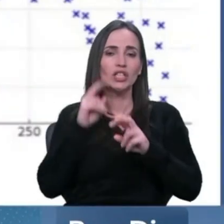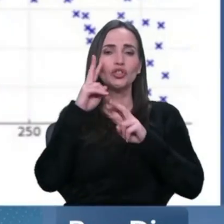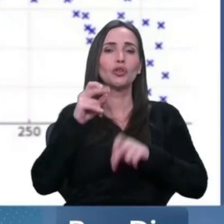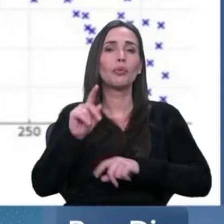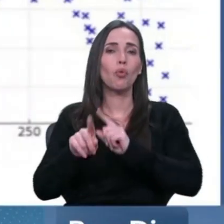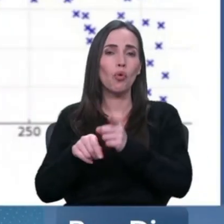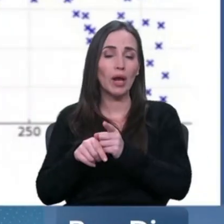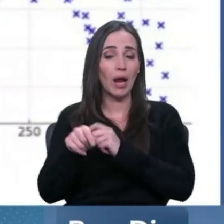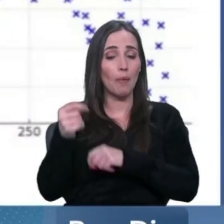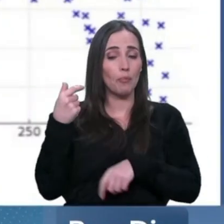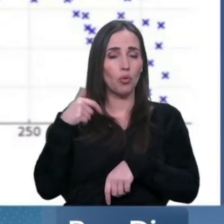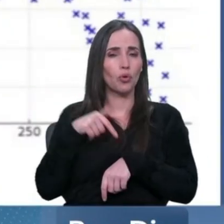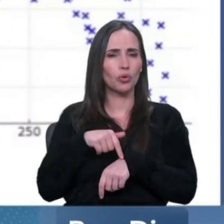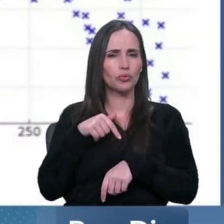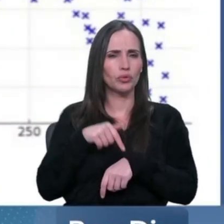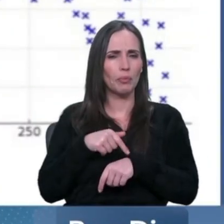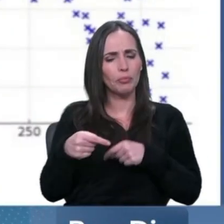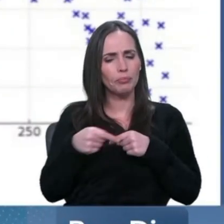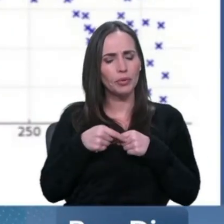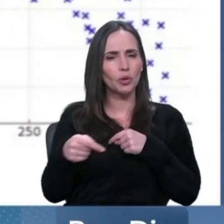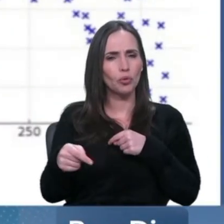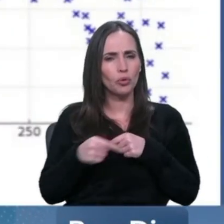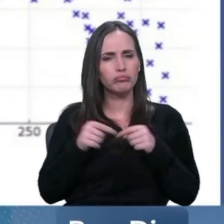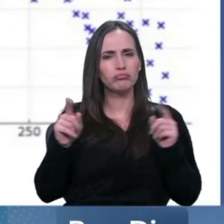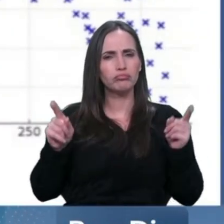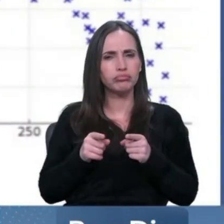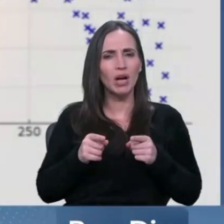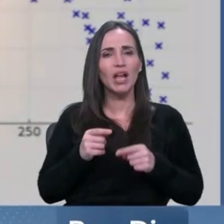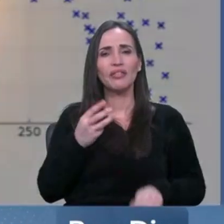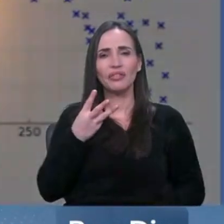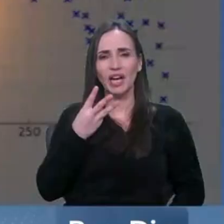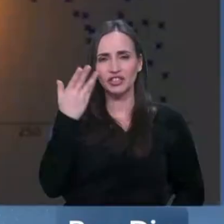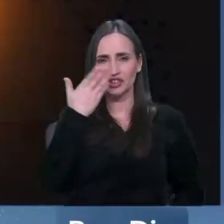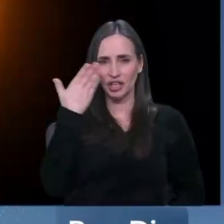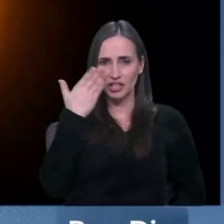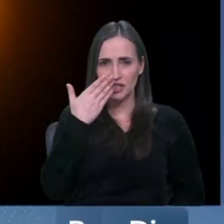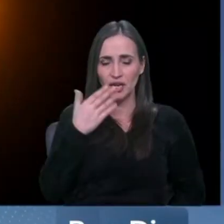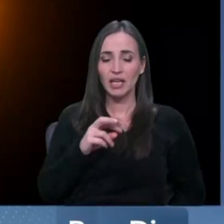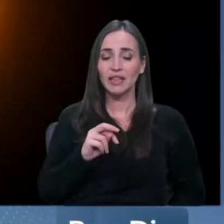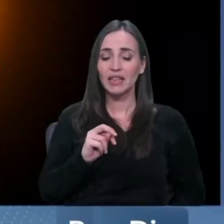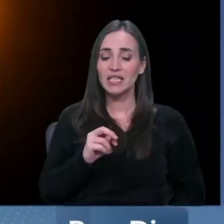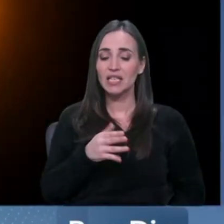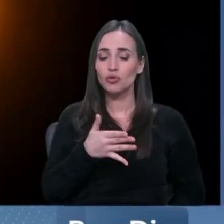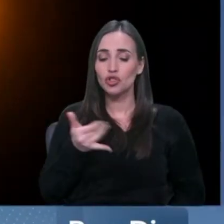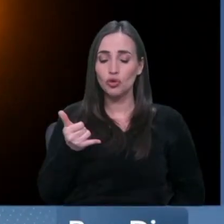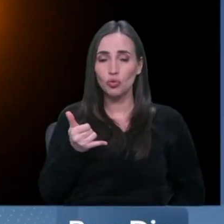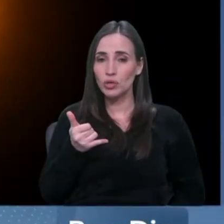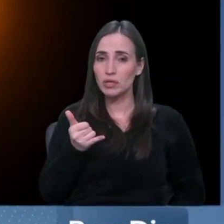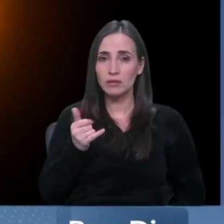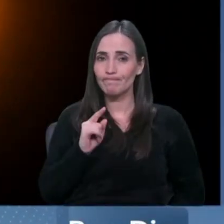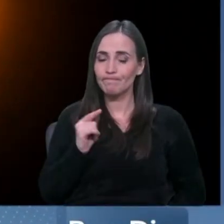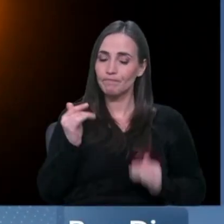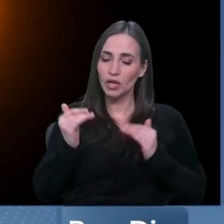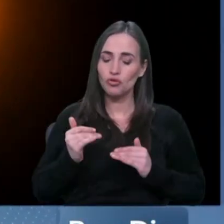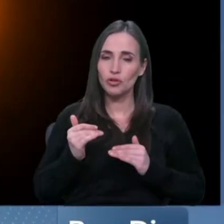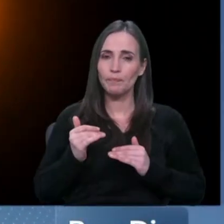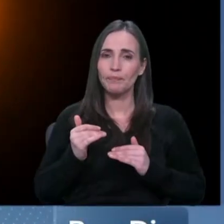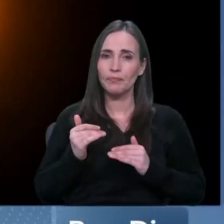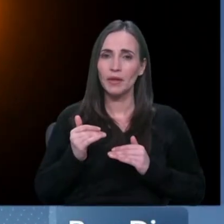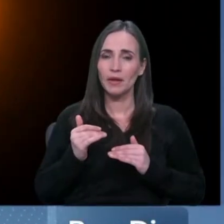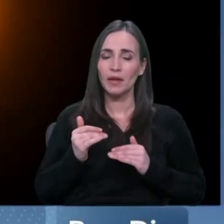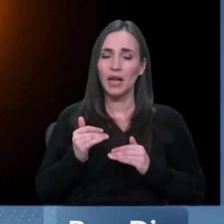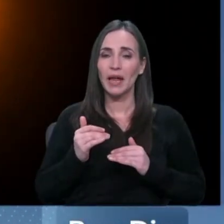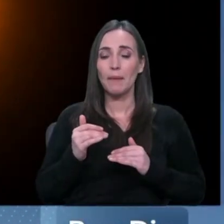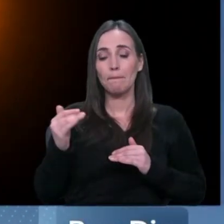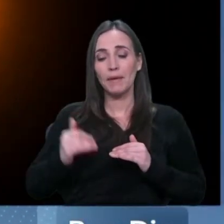este período tem estado encurtado em 3 dias. Já não é 312, é 312 menos 3